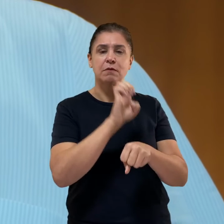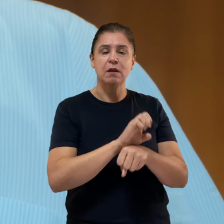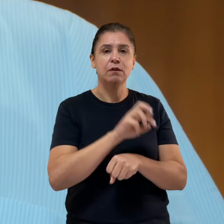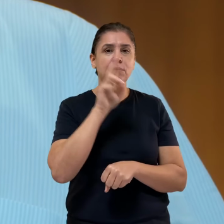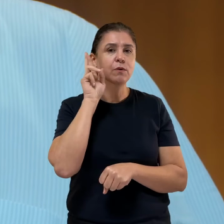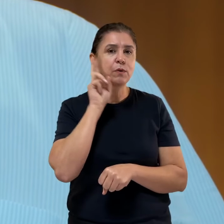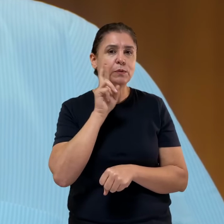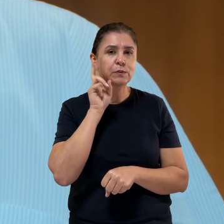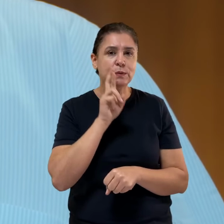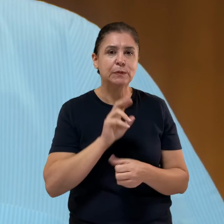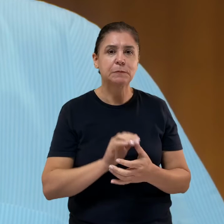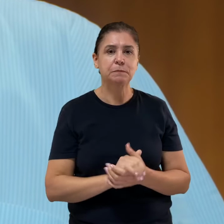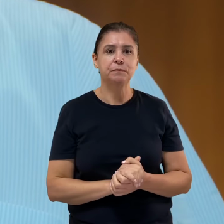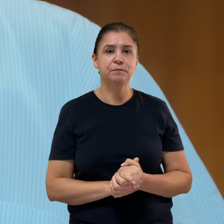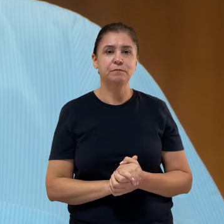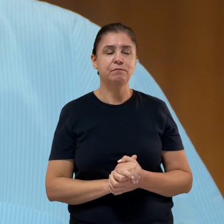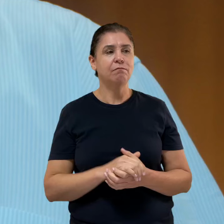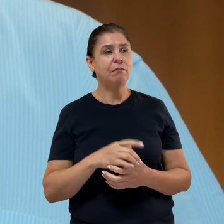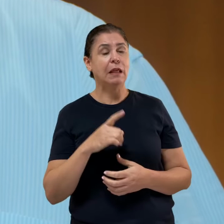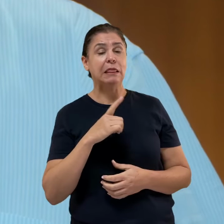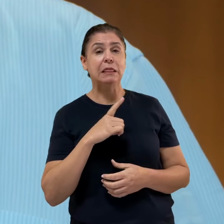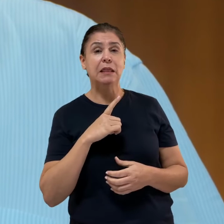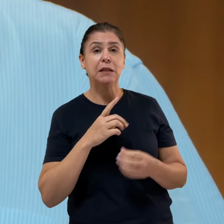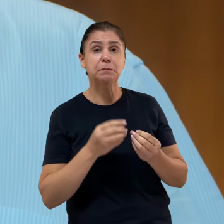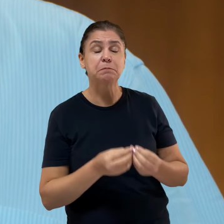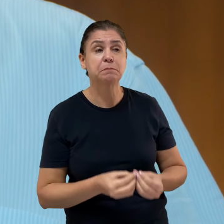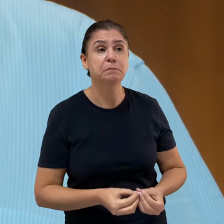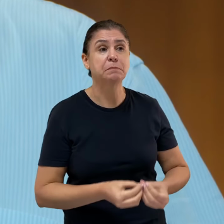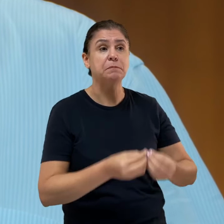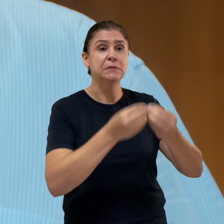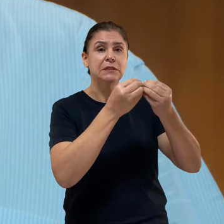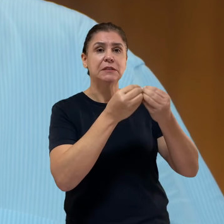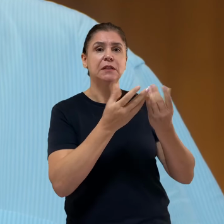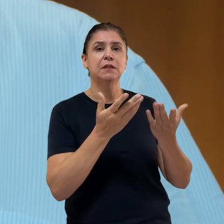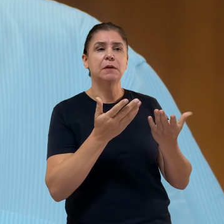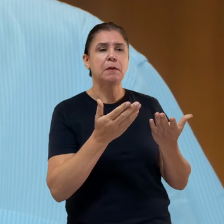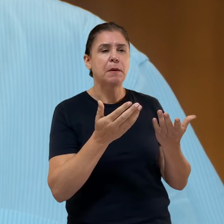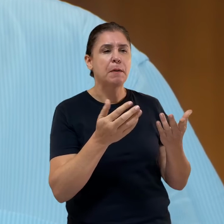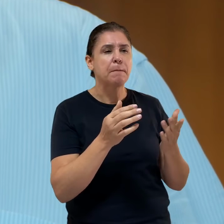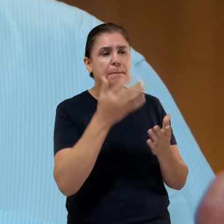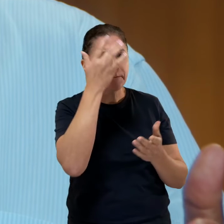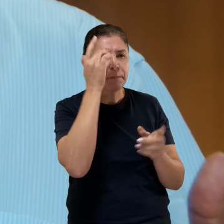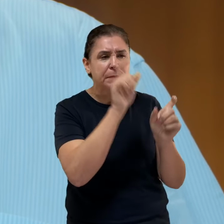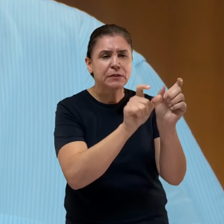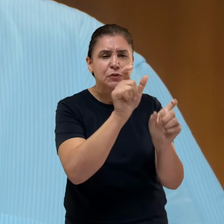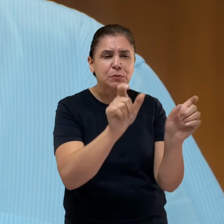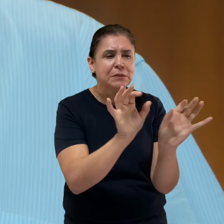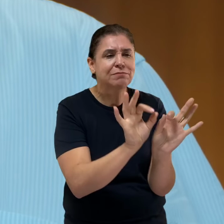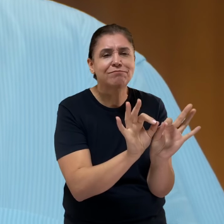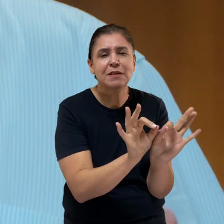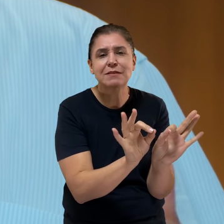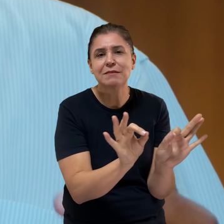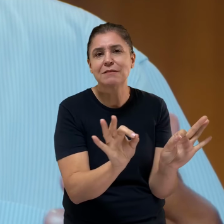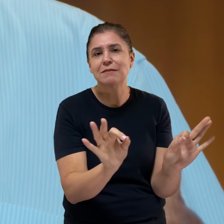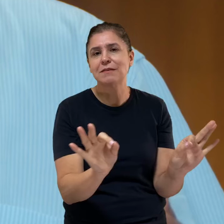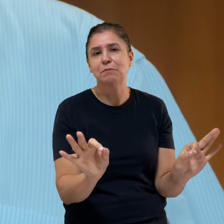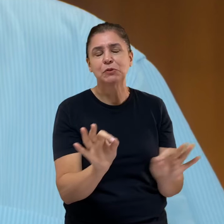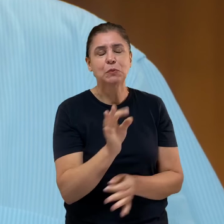ter que celebrar missas com pessoas muito simples,